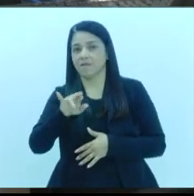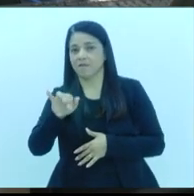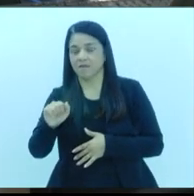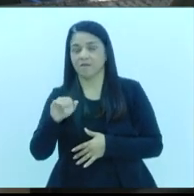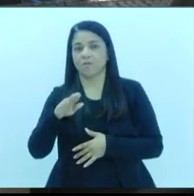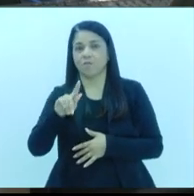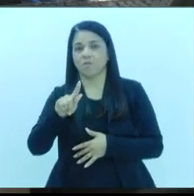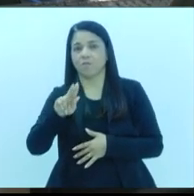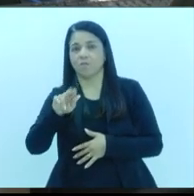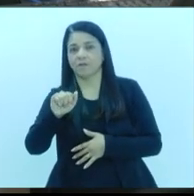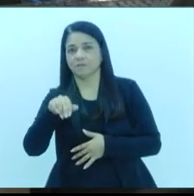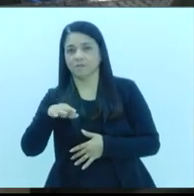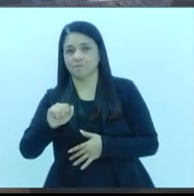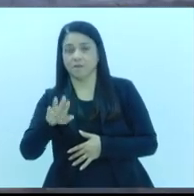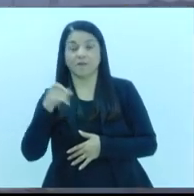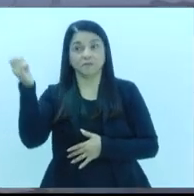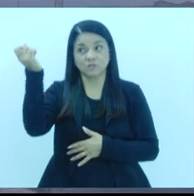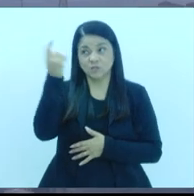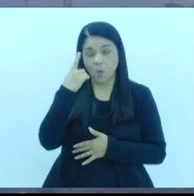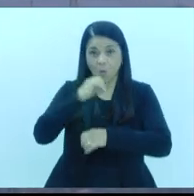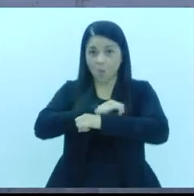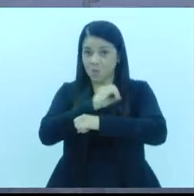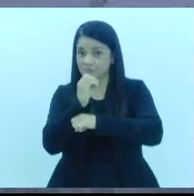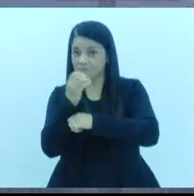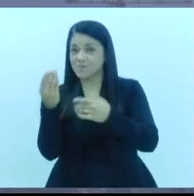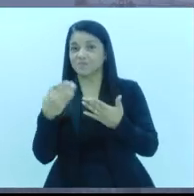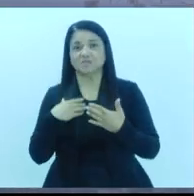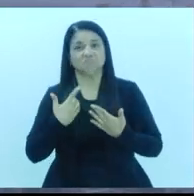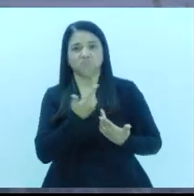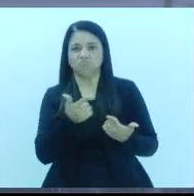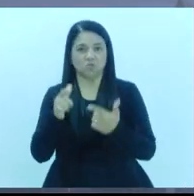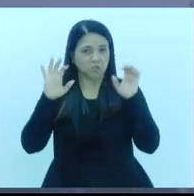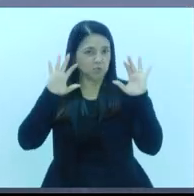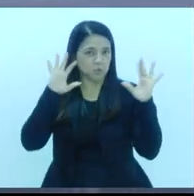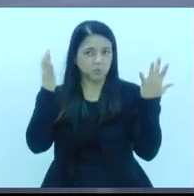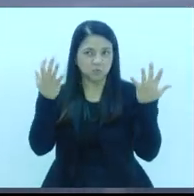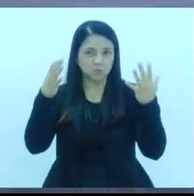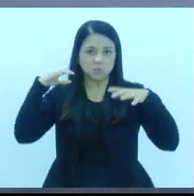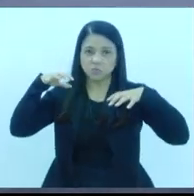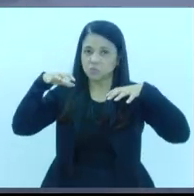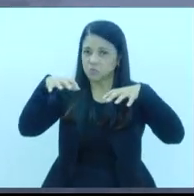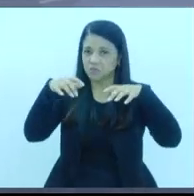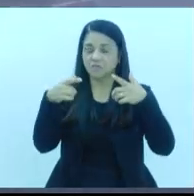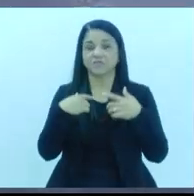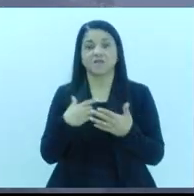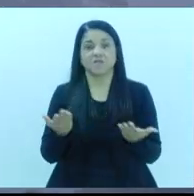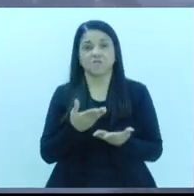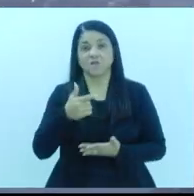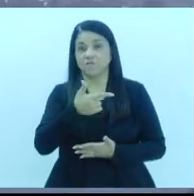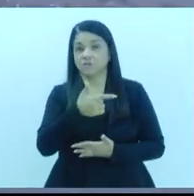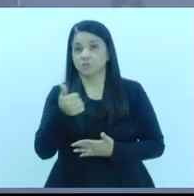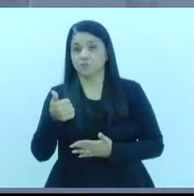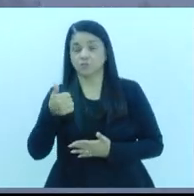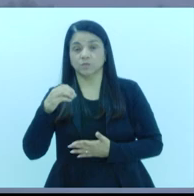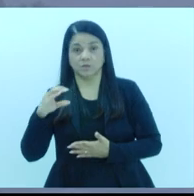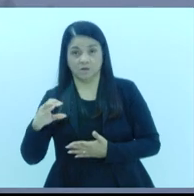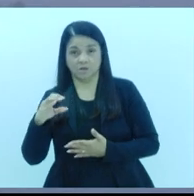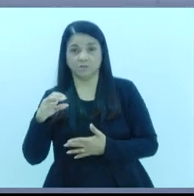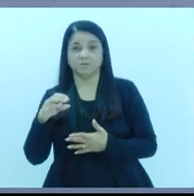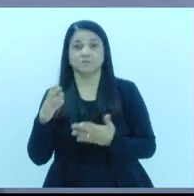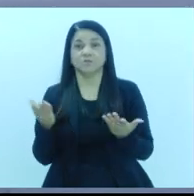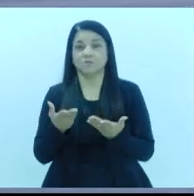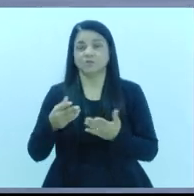com sol e não há previsão de chuva para hoje. Nesse momento faz 21 graus. A máxima para hoje é